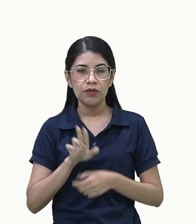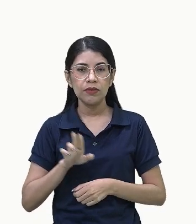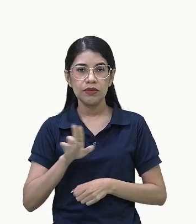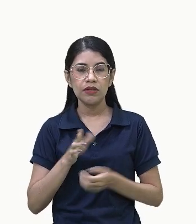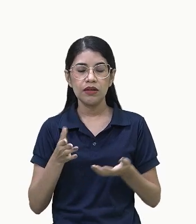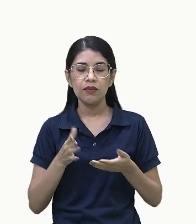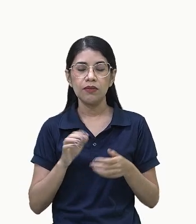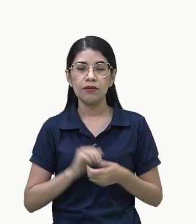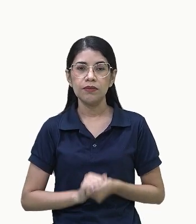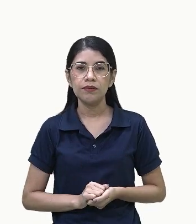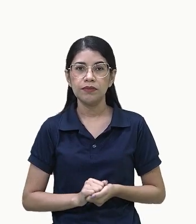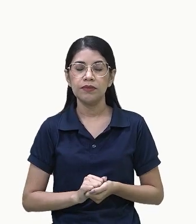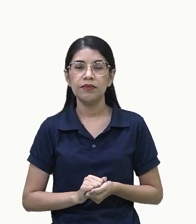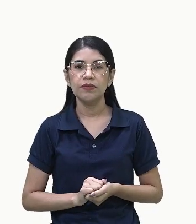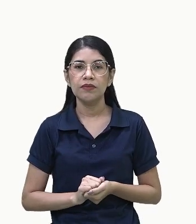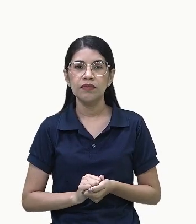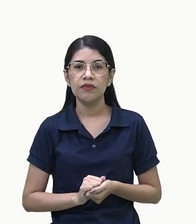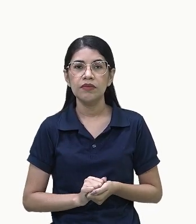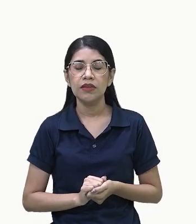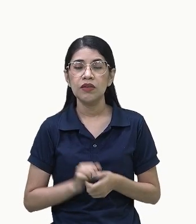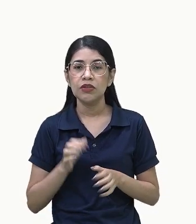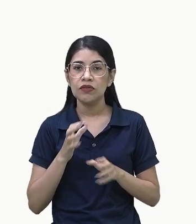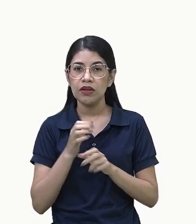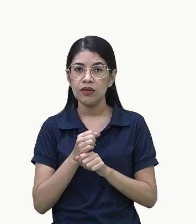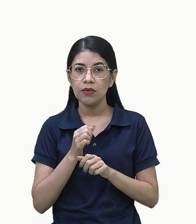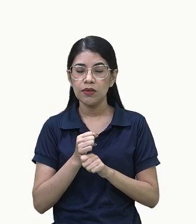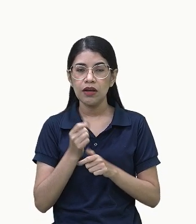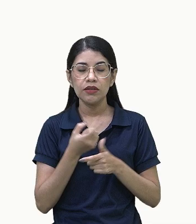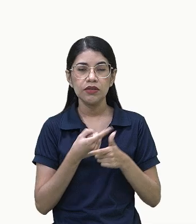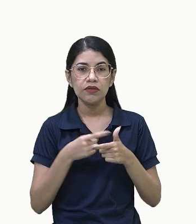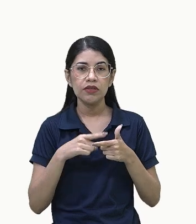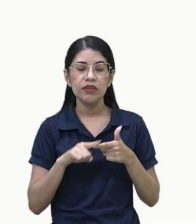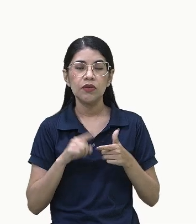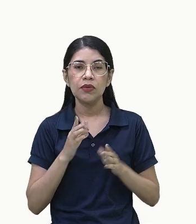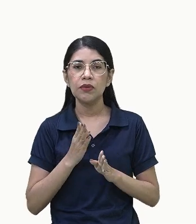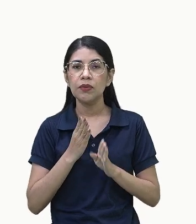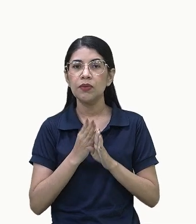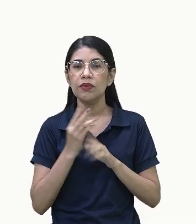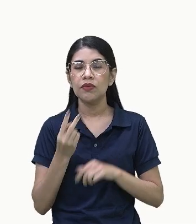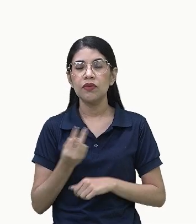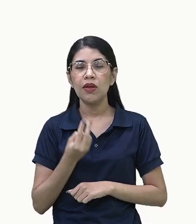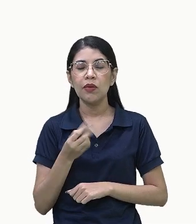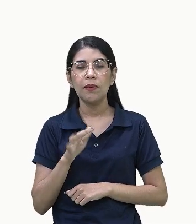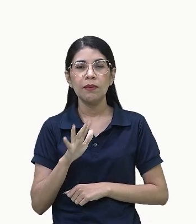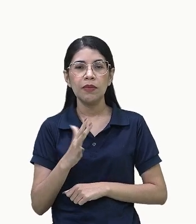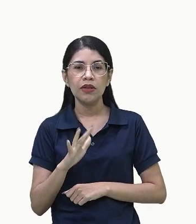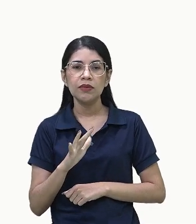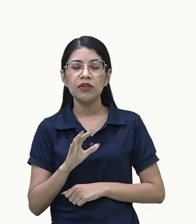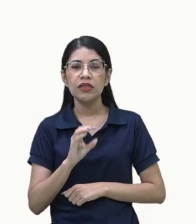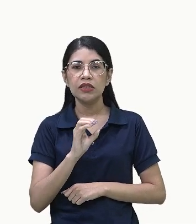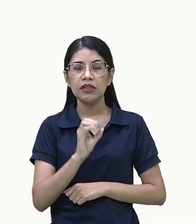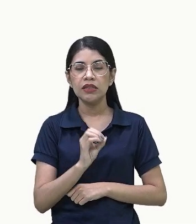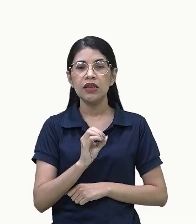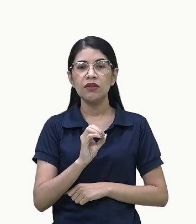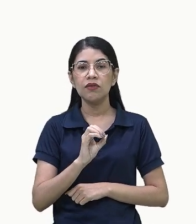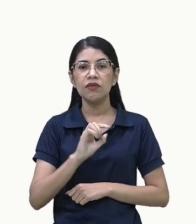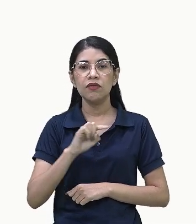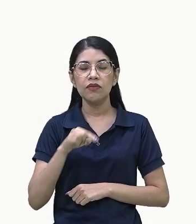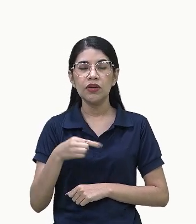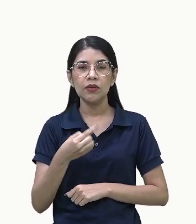ao realizarmos essa divisão, a gente vai encontrar um valor aproximado de